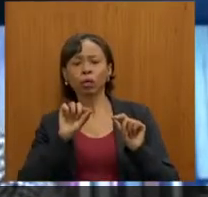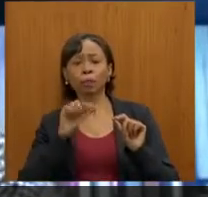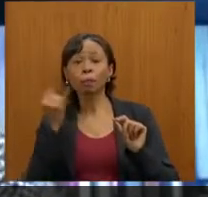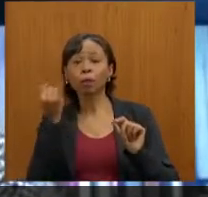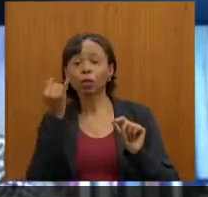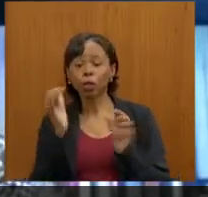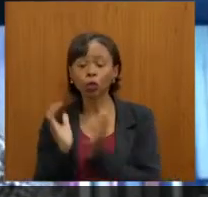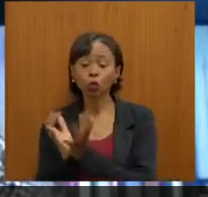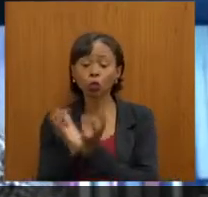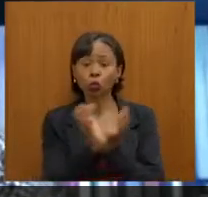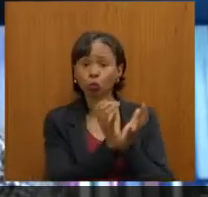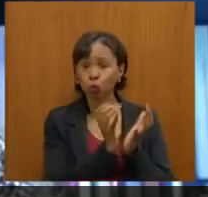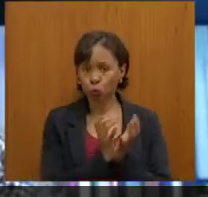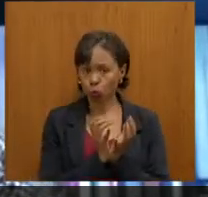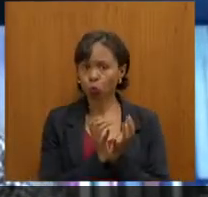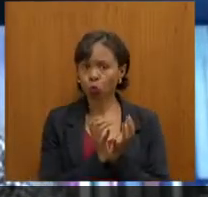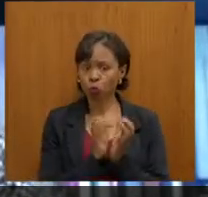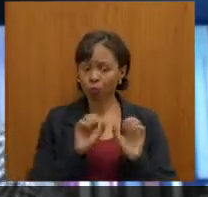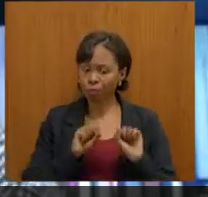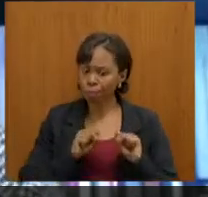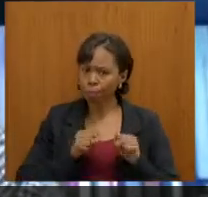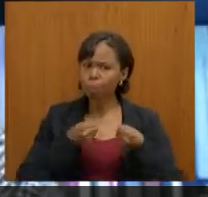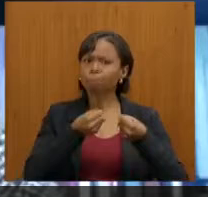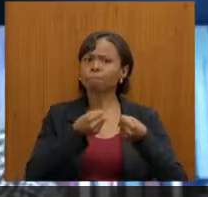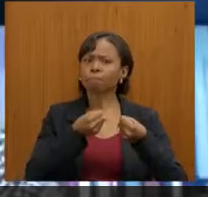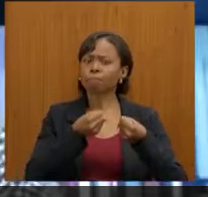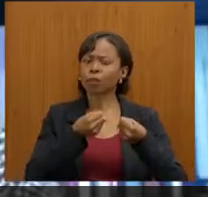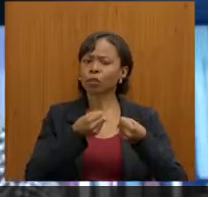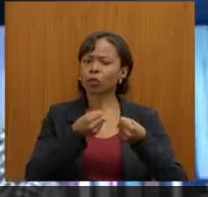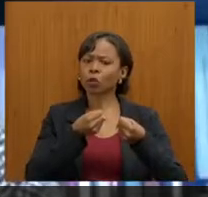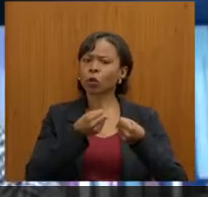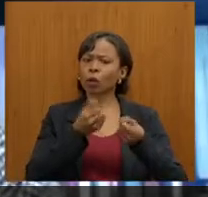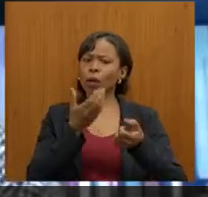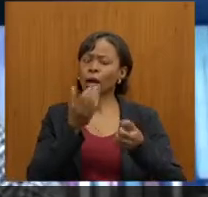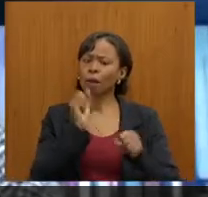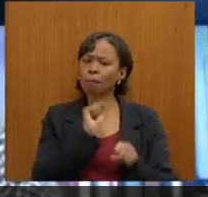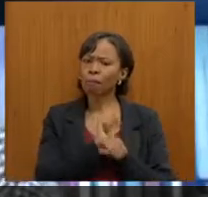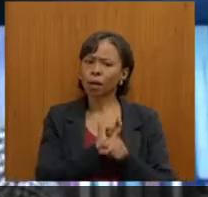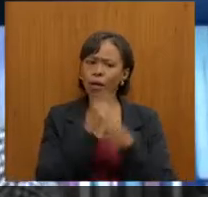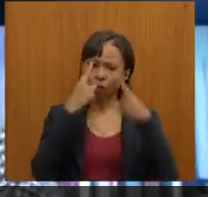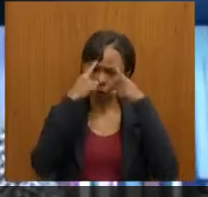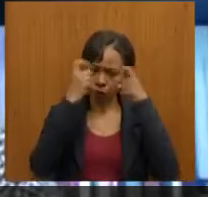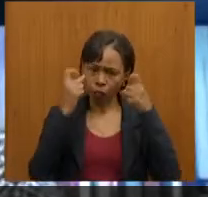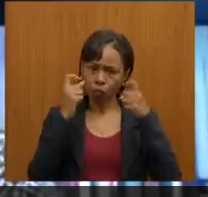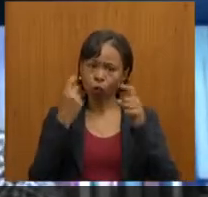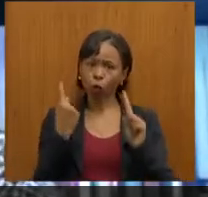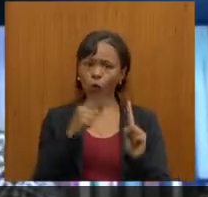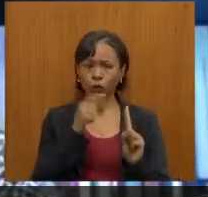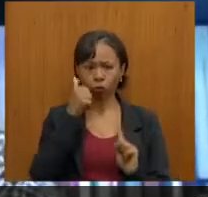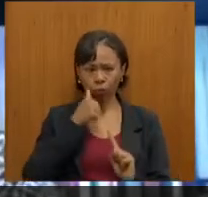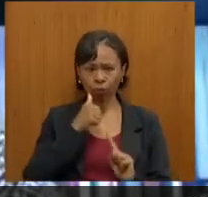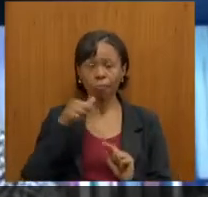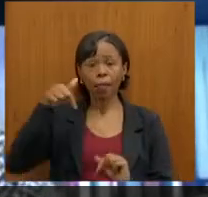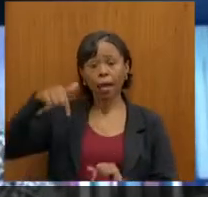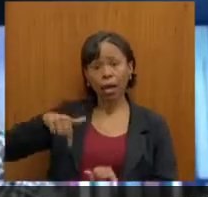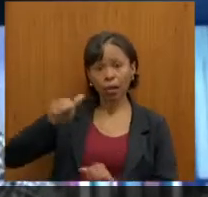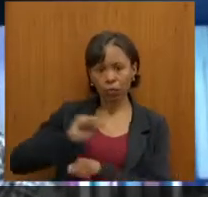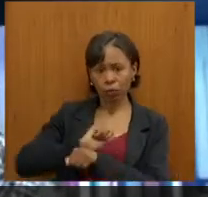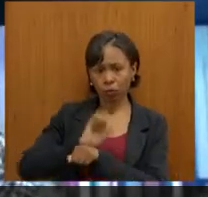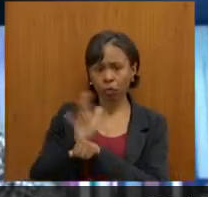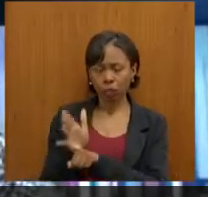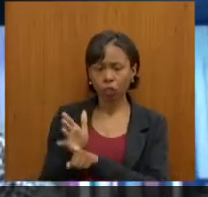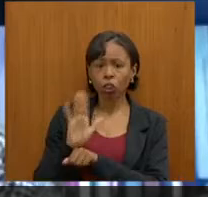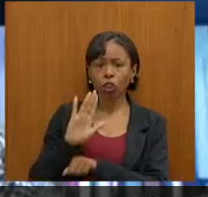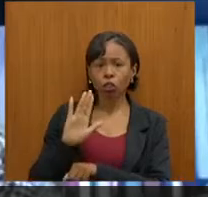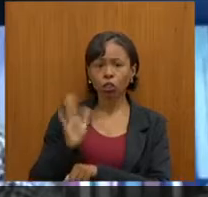enfrentamento à violência contra as mulheres é aqui em Montes Claros Nós criamos há cerca de dois anos a rede